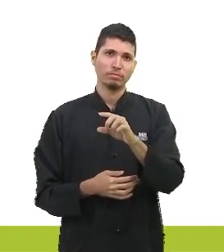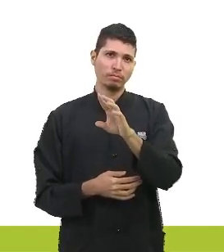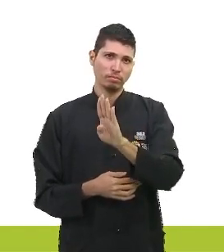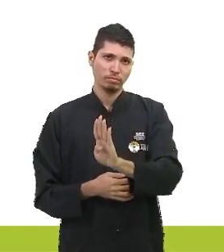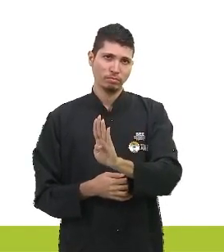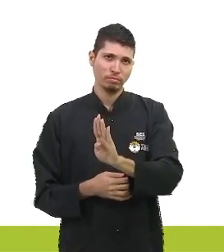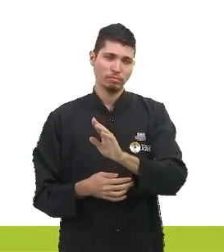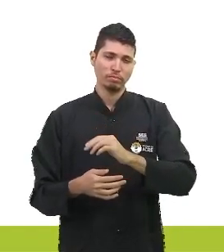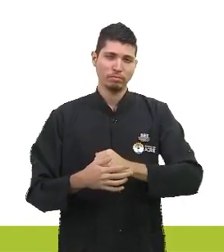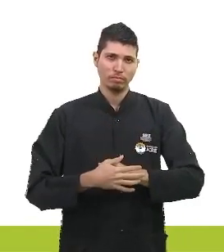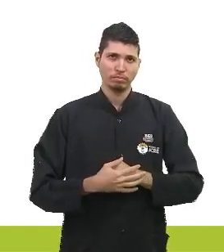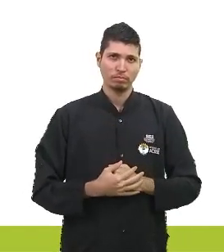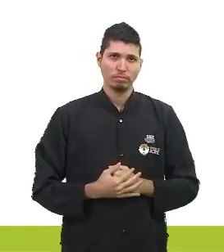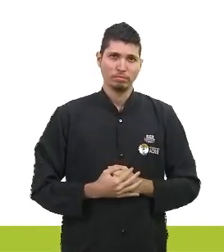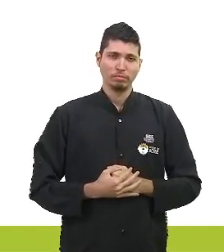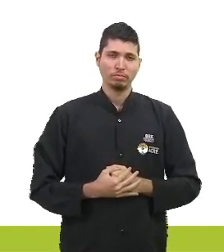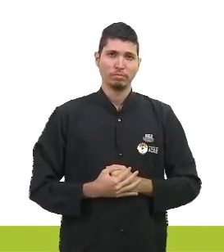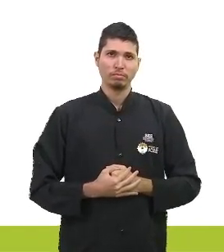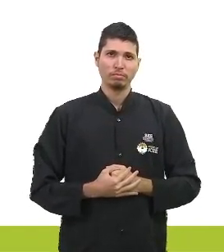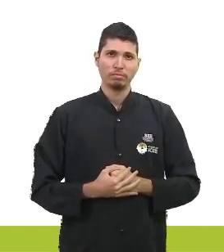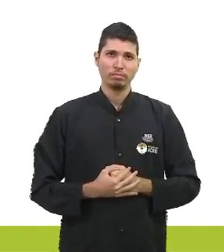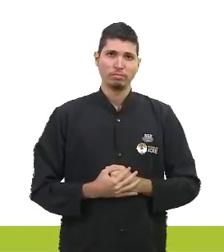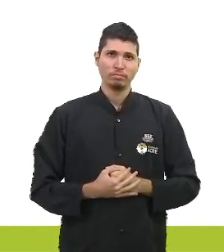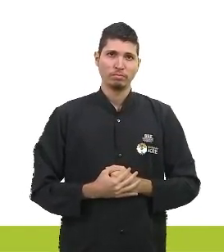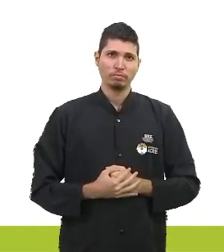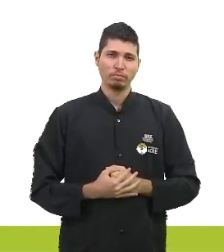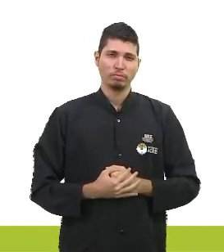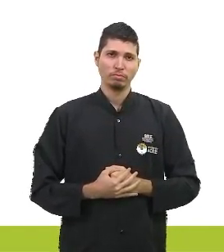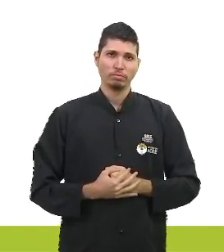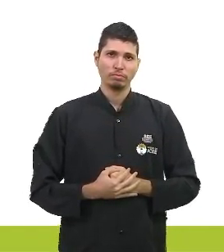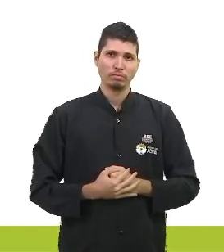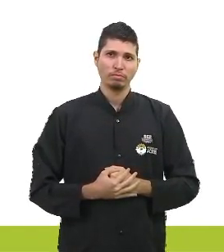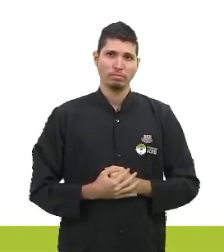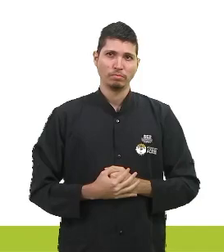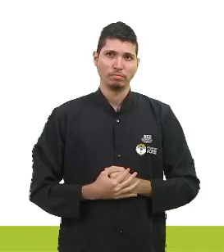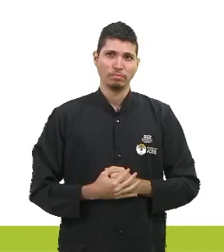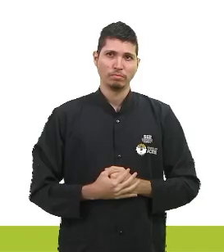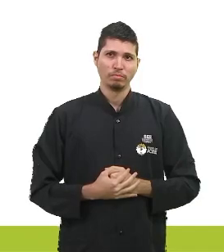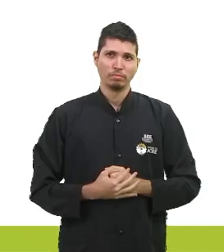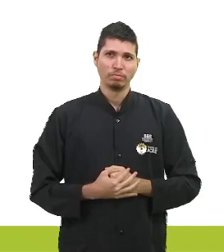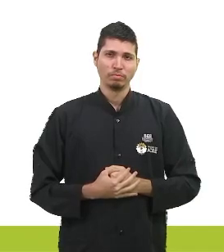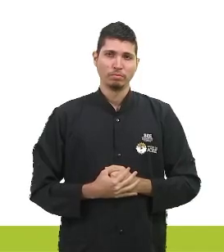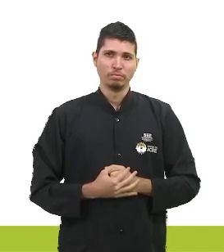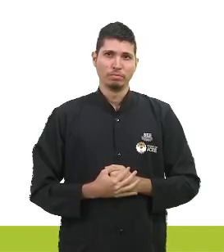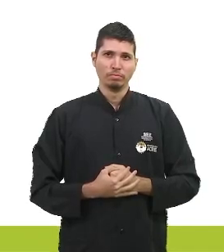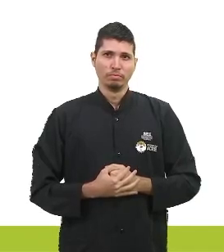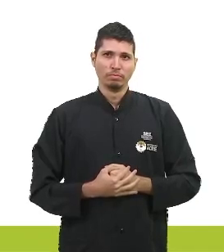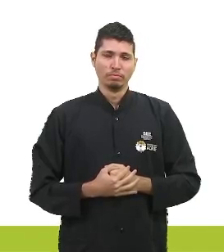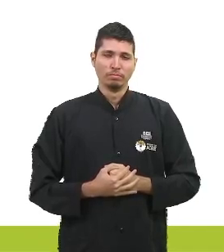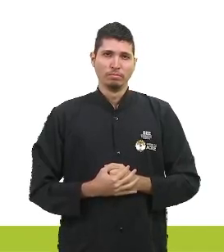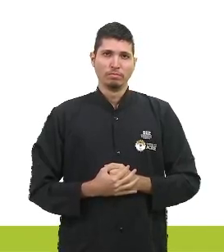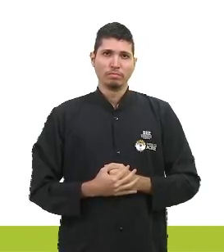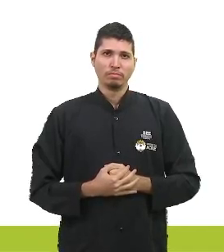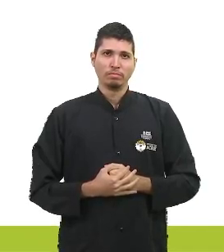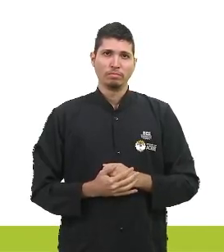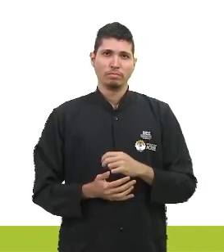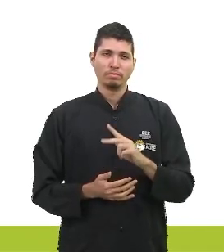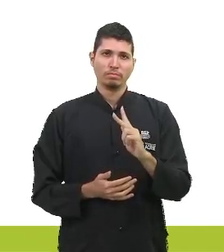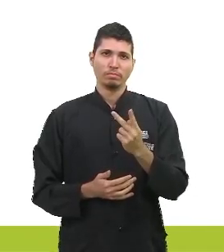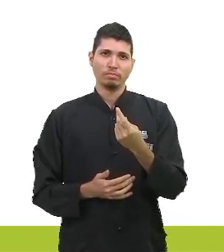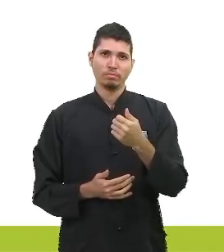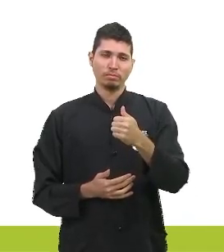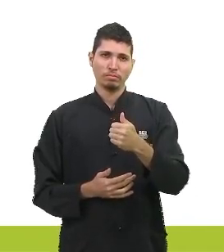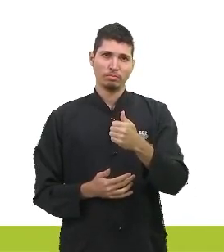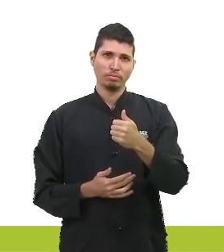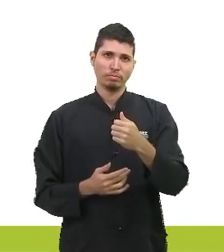Beta aqui. Ora, H1 é igual a ele